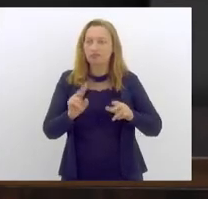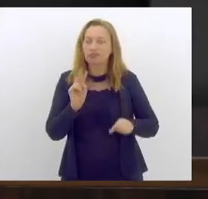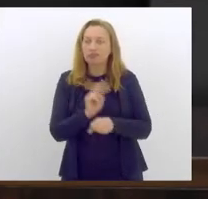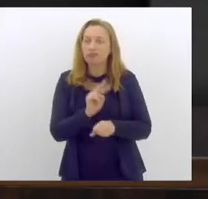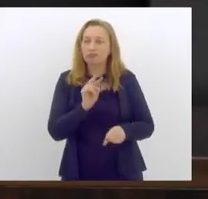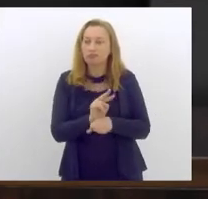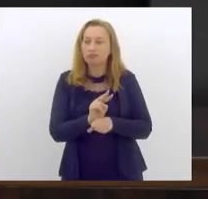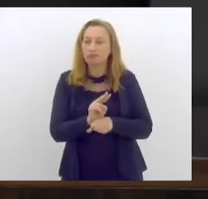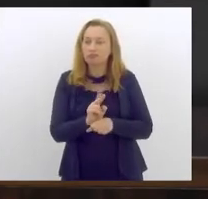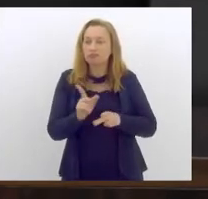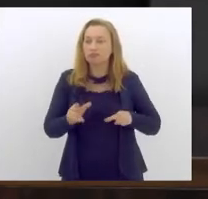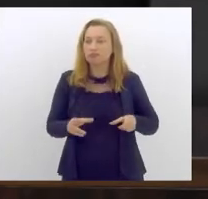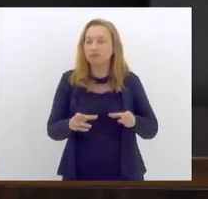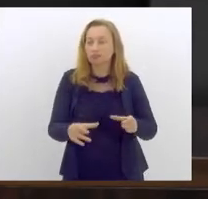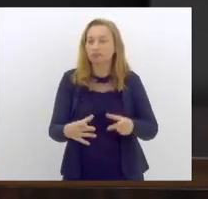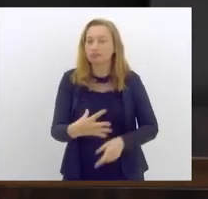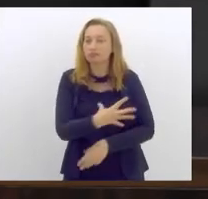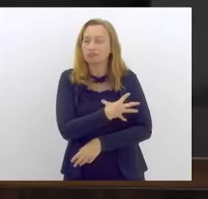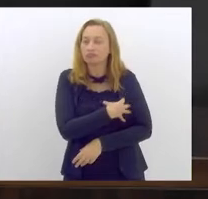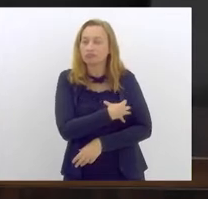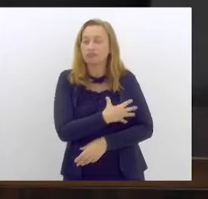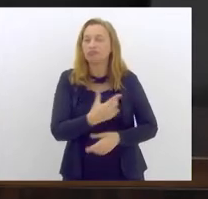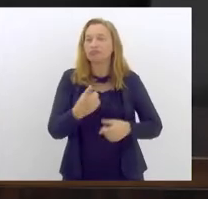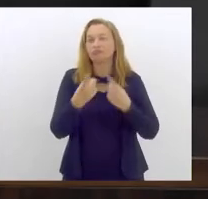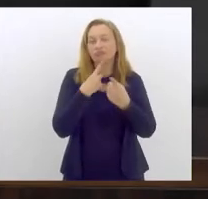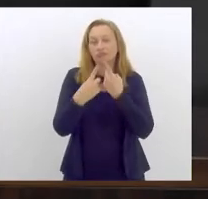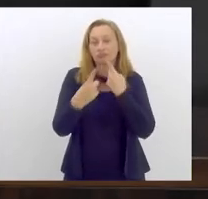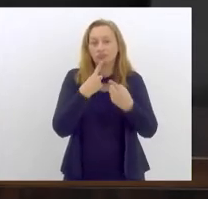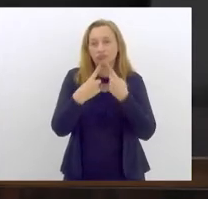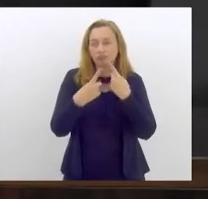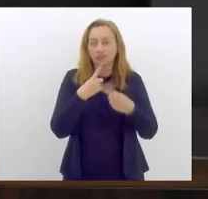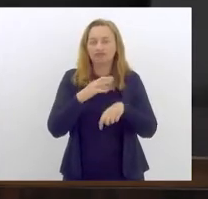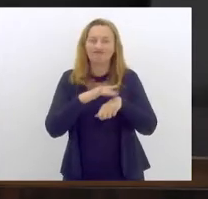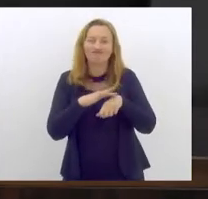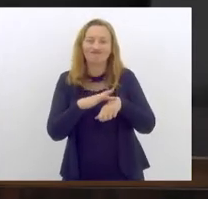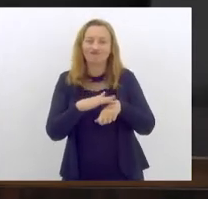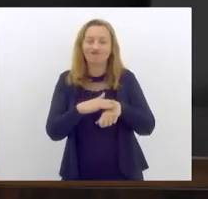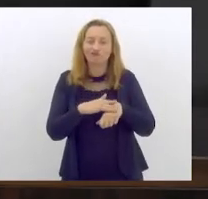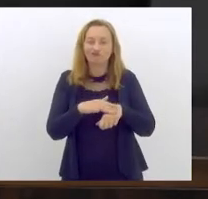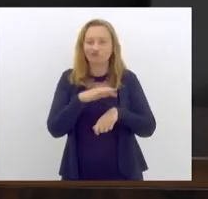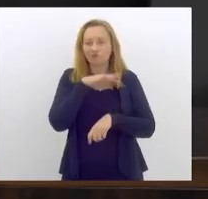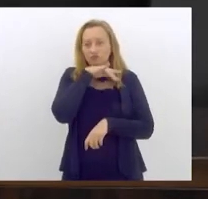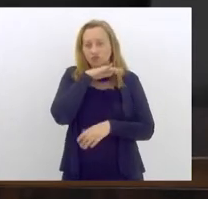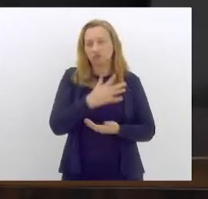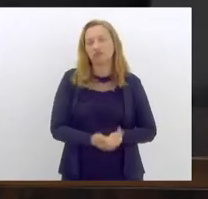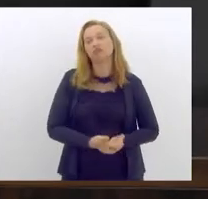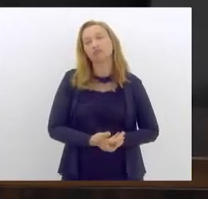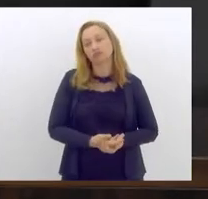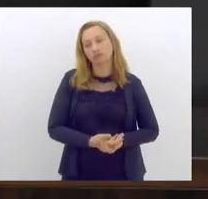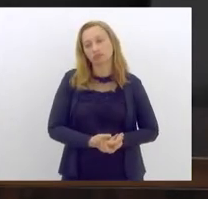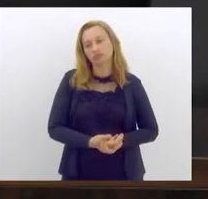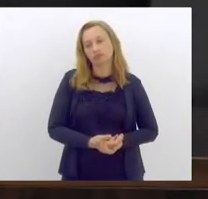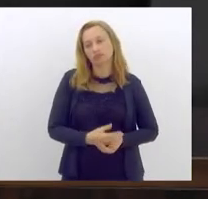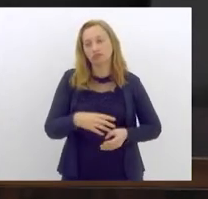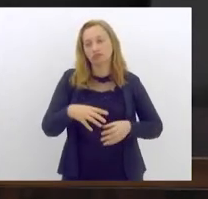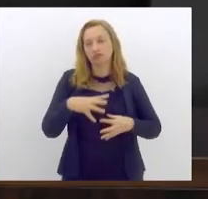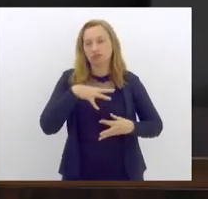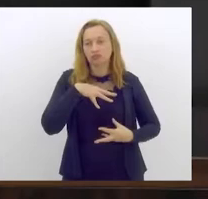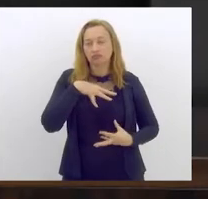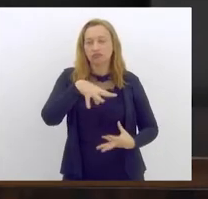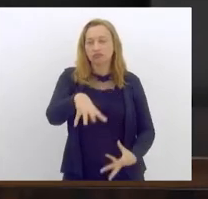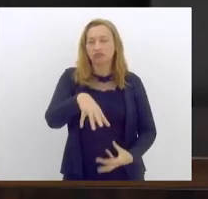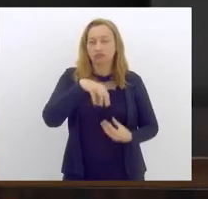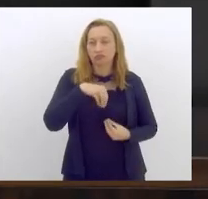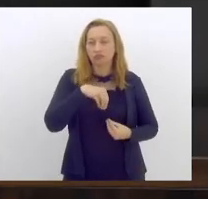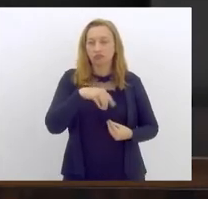e também quanto toda a discussão dessa terrível doença Inclusive incorporando a campanha